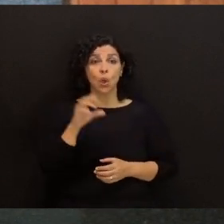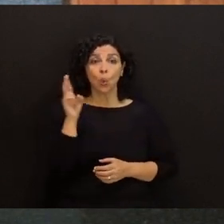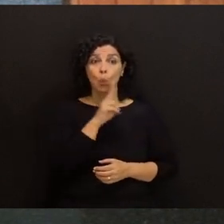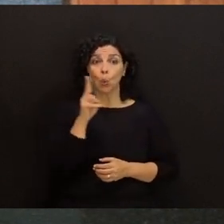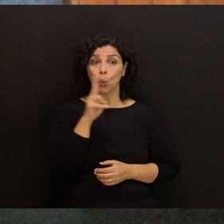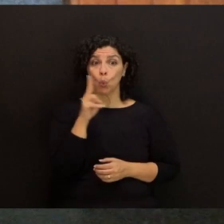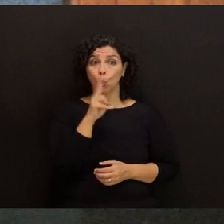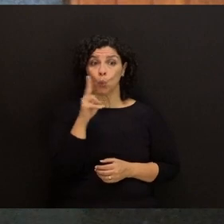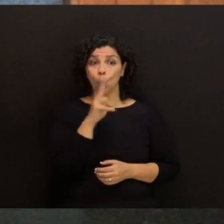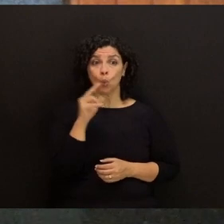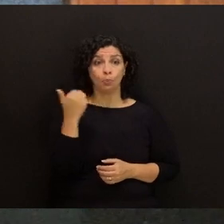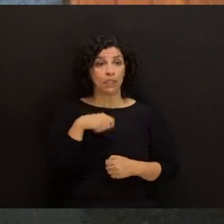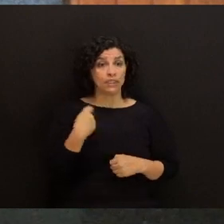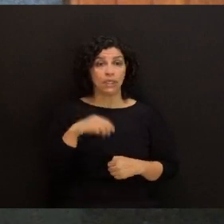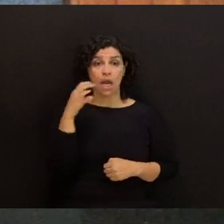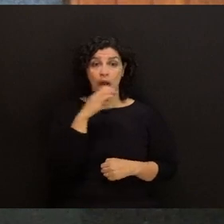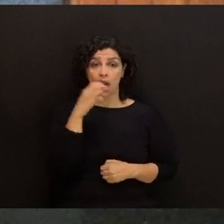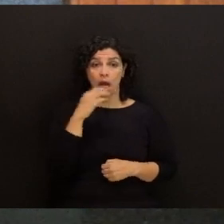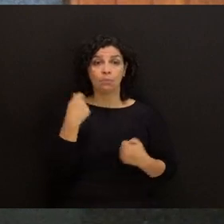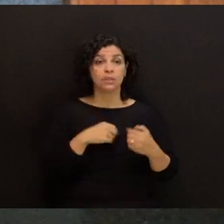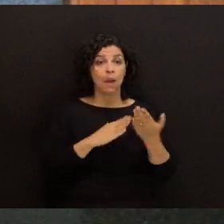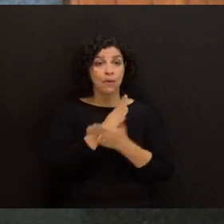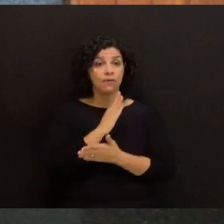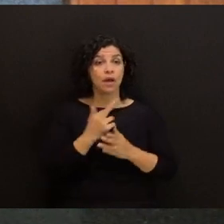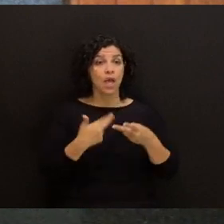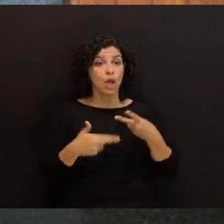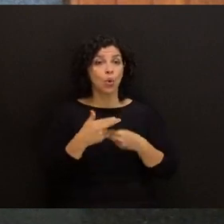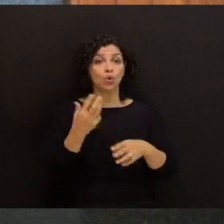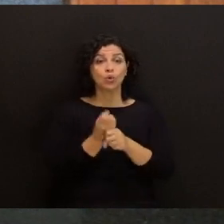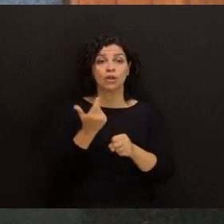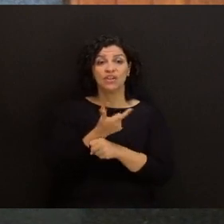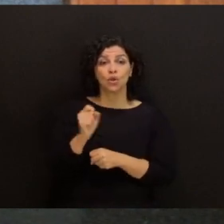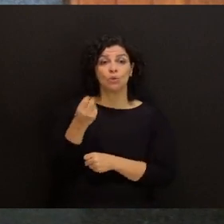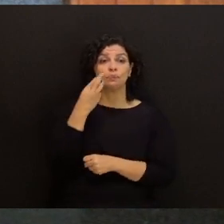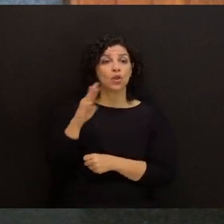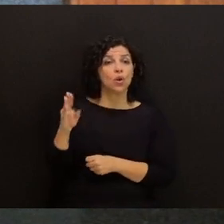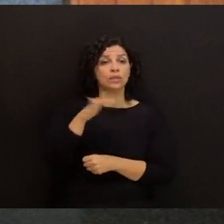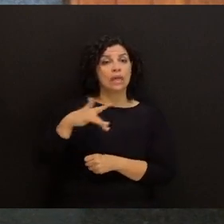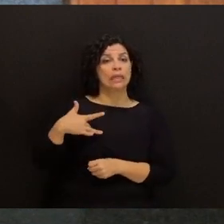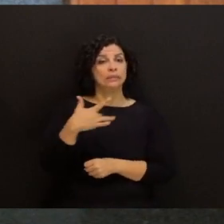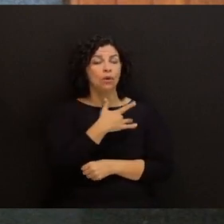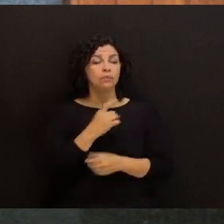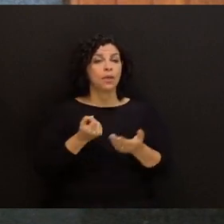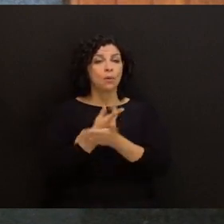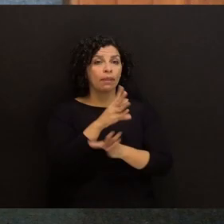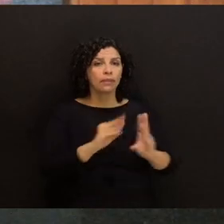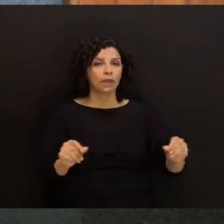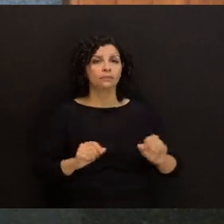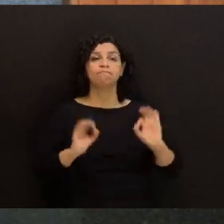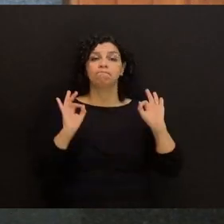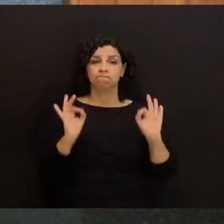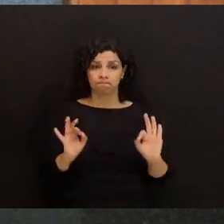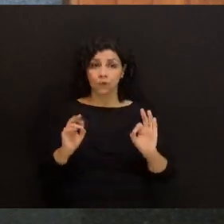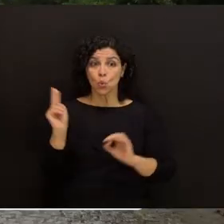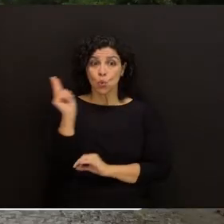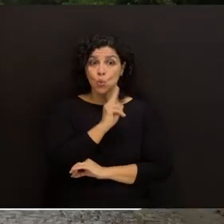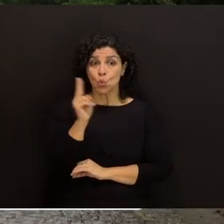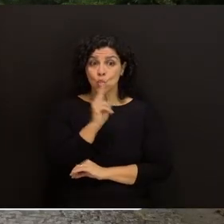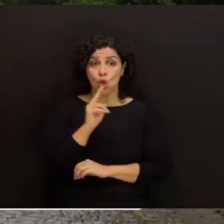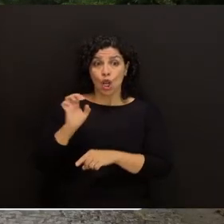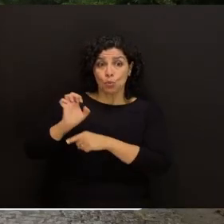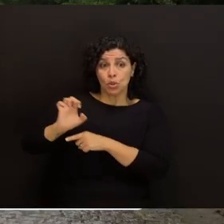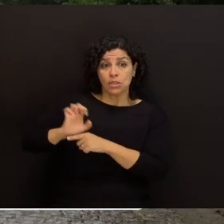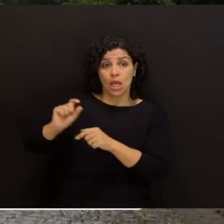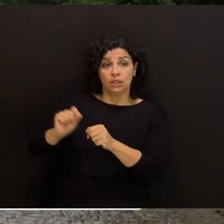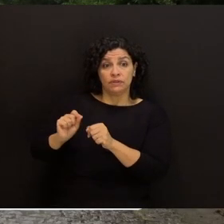urgente grandiosa que tinha que aprovar um recurso de 28 milhões para saúde para compra de um terreno tem que ser urgente porque o estado